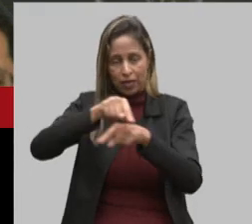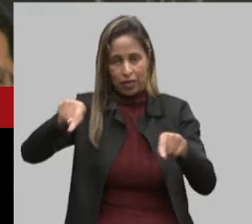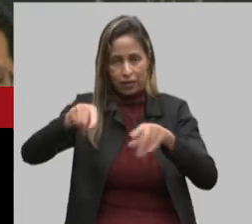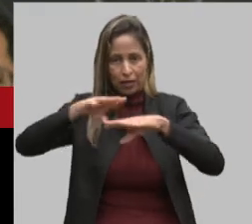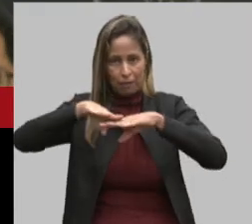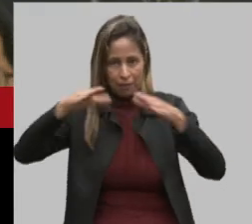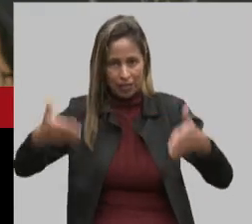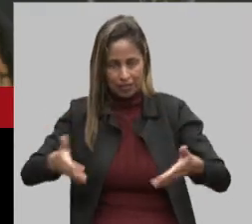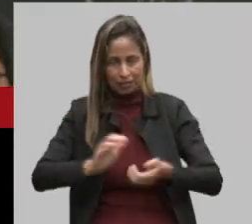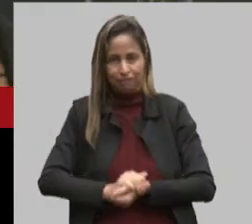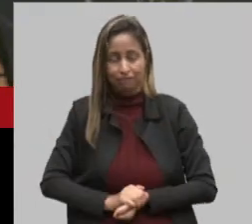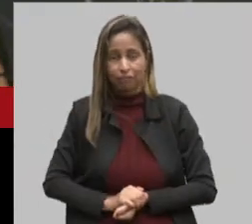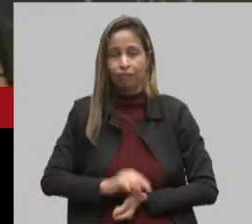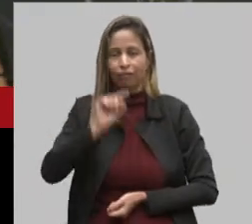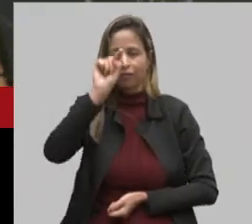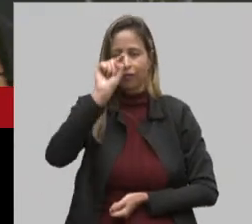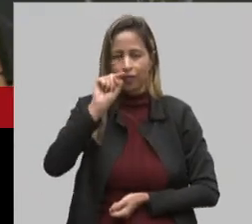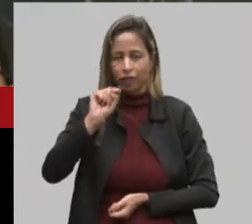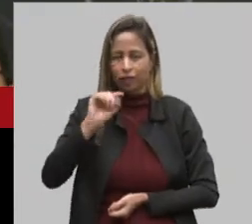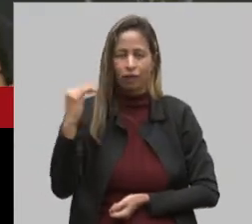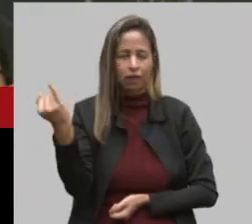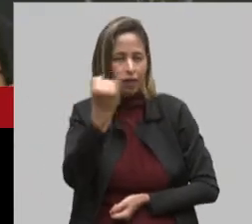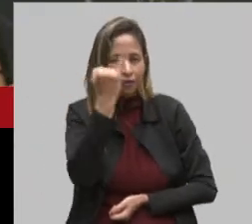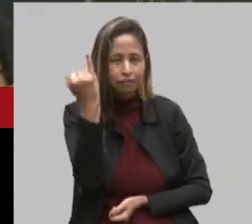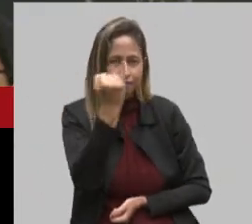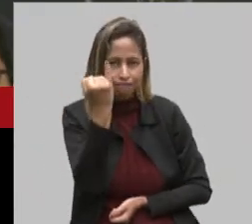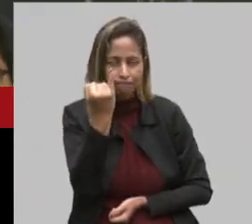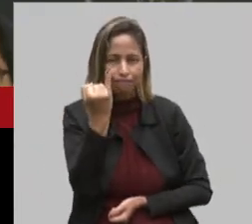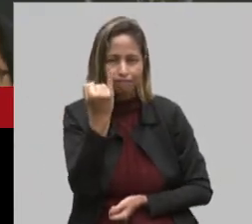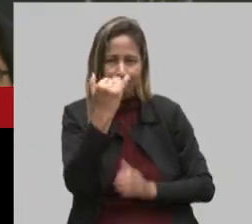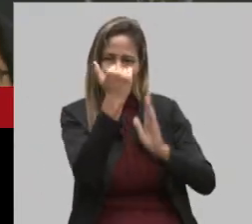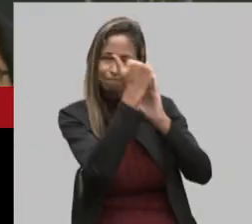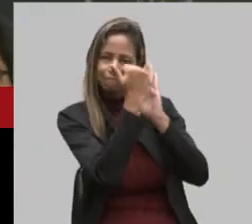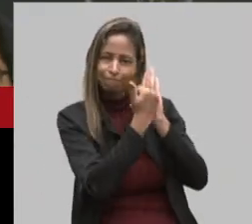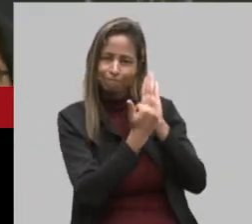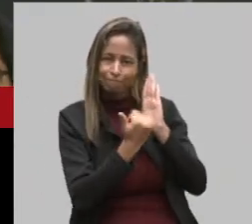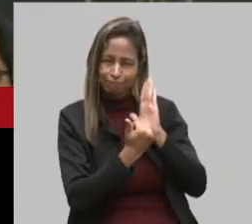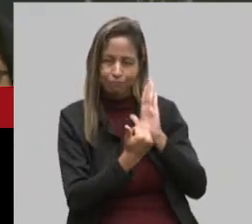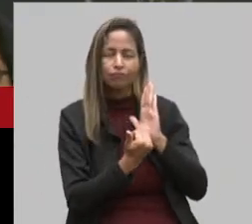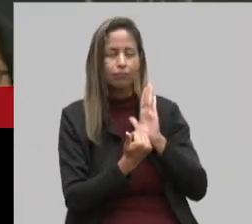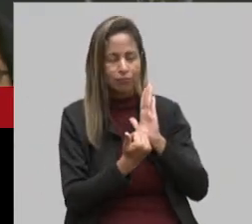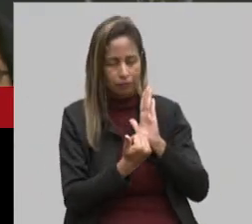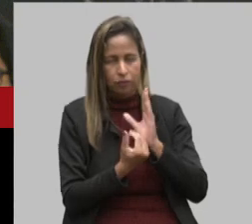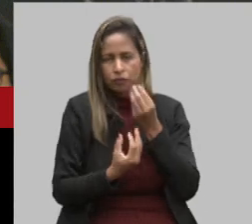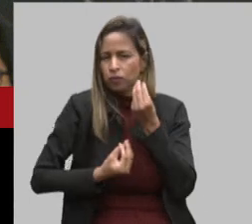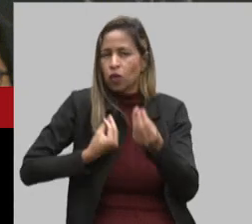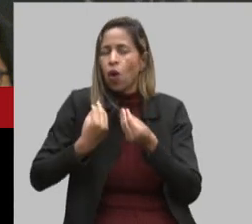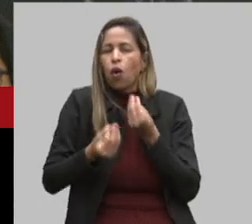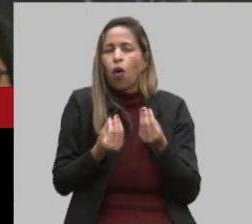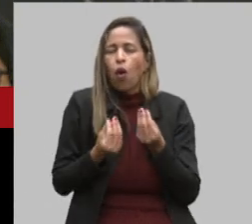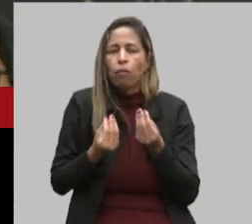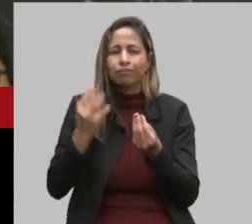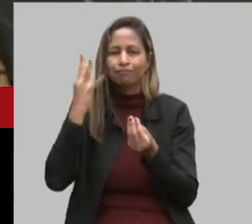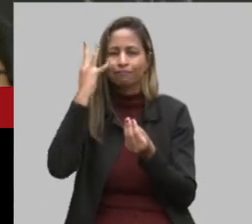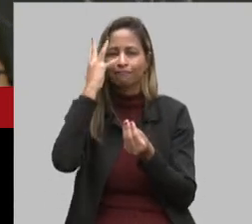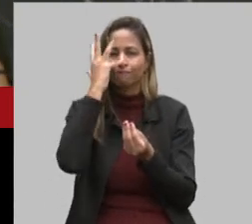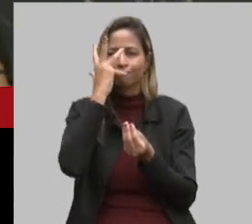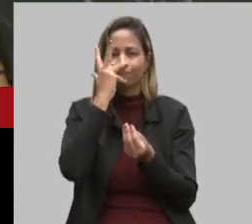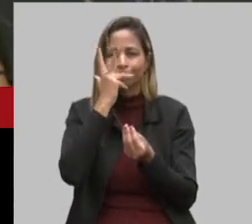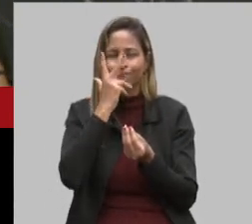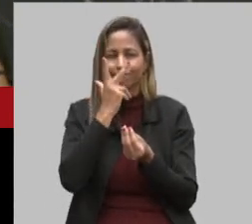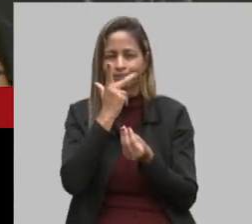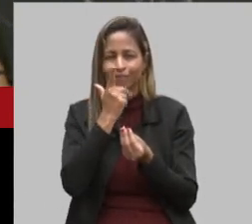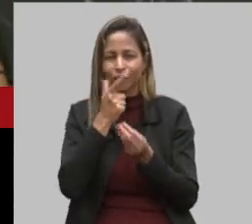necessário pontuar a importância deste programa como ele foi bonito como ele foi